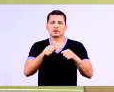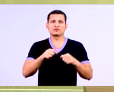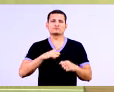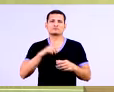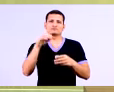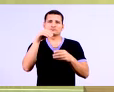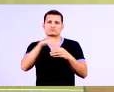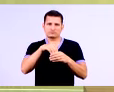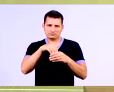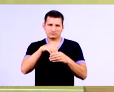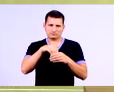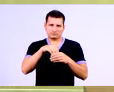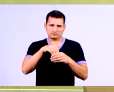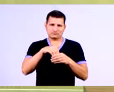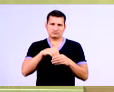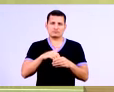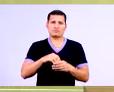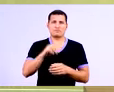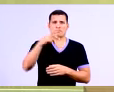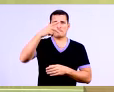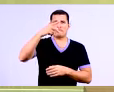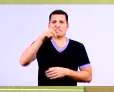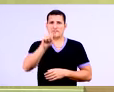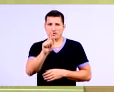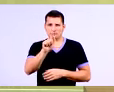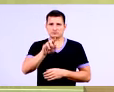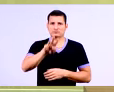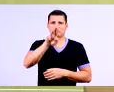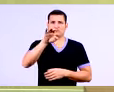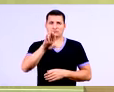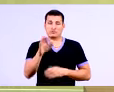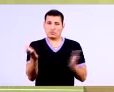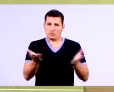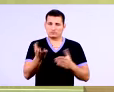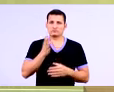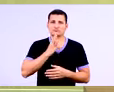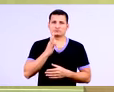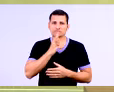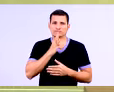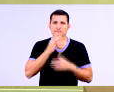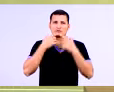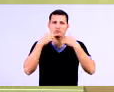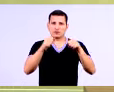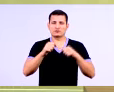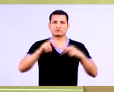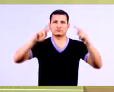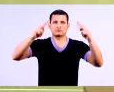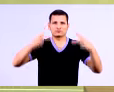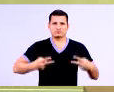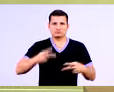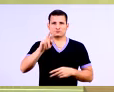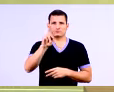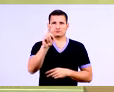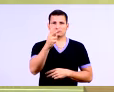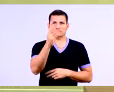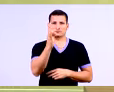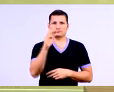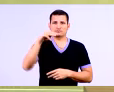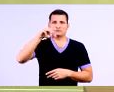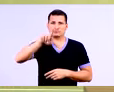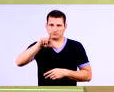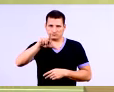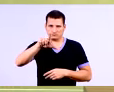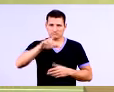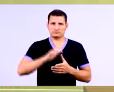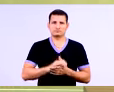parte na composição de uma página web. E a gente vai conhecer aí a linguagem HTML, na verdade vocês já conhecem, né? Já ouviram falar da linguagem HTML,